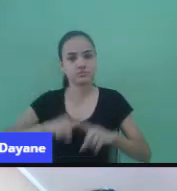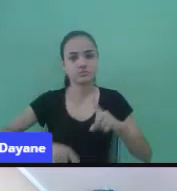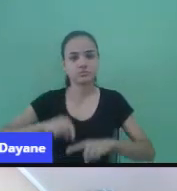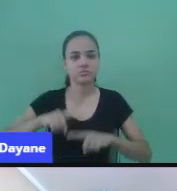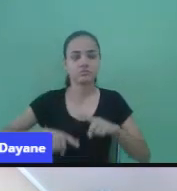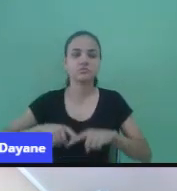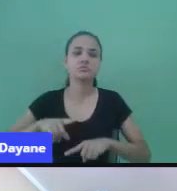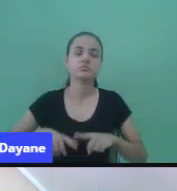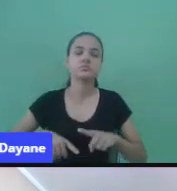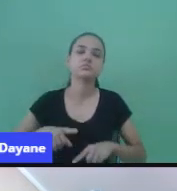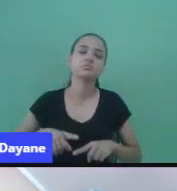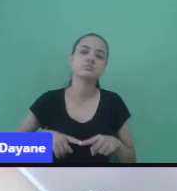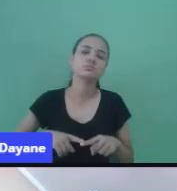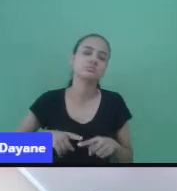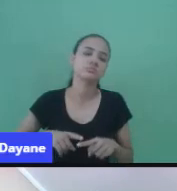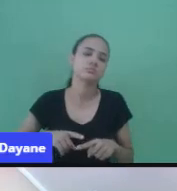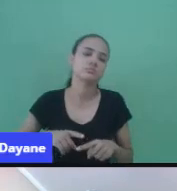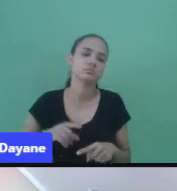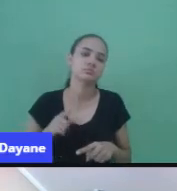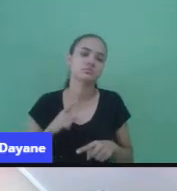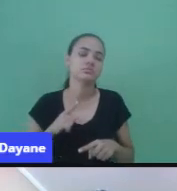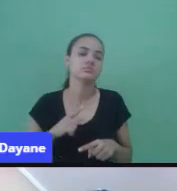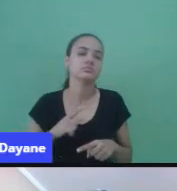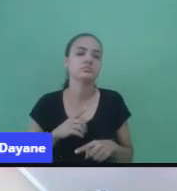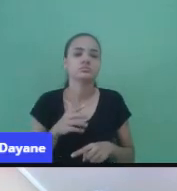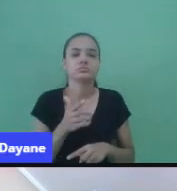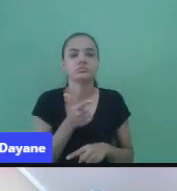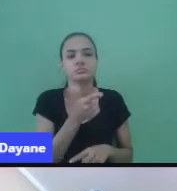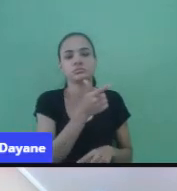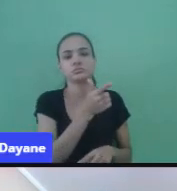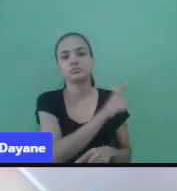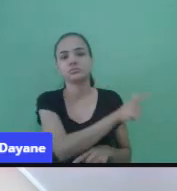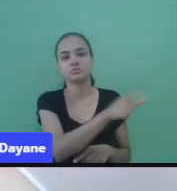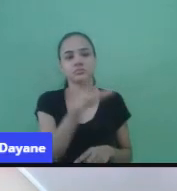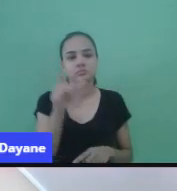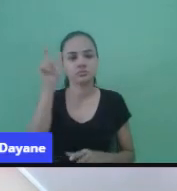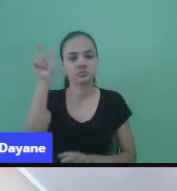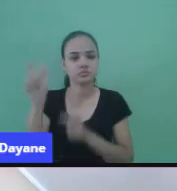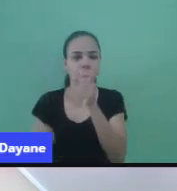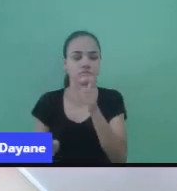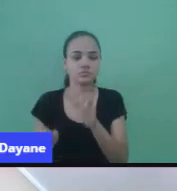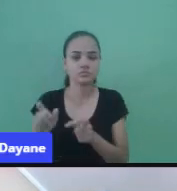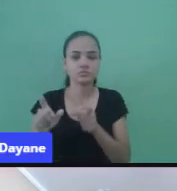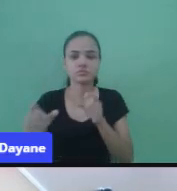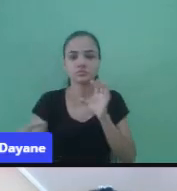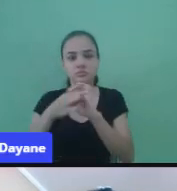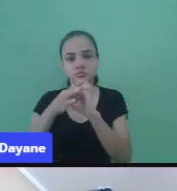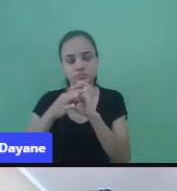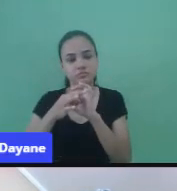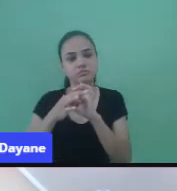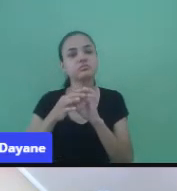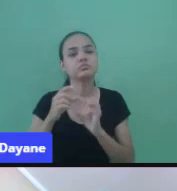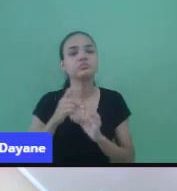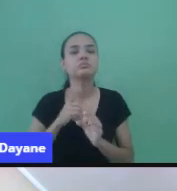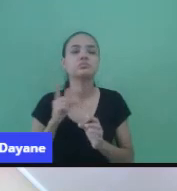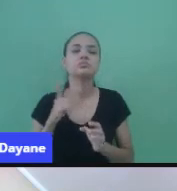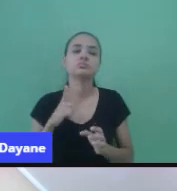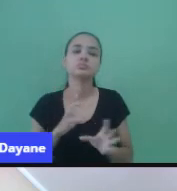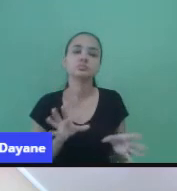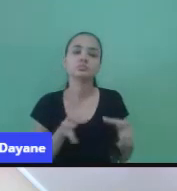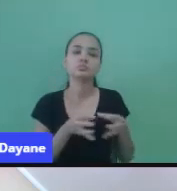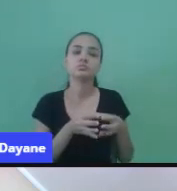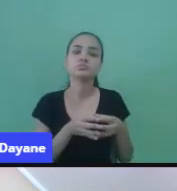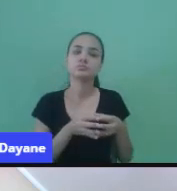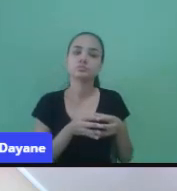pessoas envolvidas, né? Estou aqui só sendo o rosto, mas, obviamente, tem uma equipe por trás. Pode baixar,